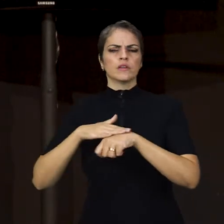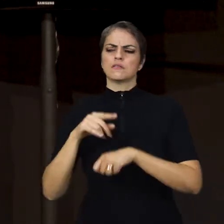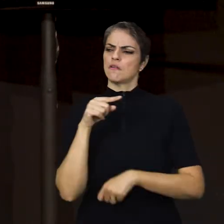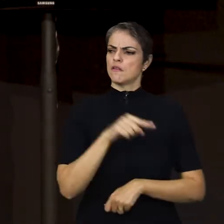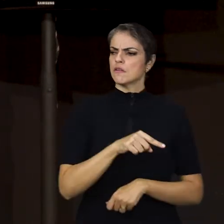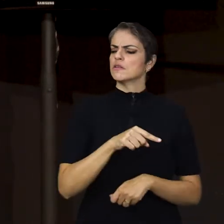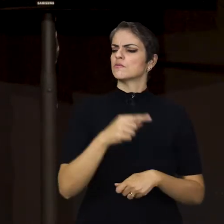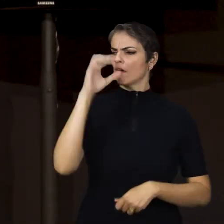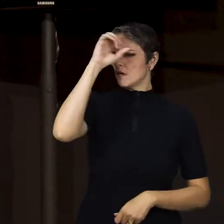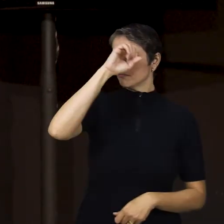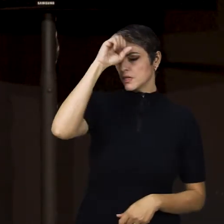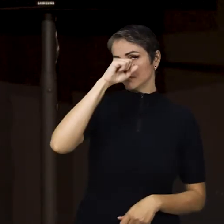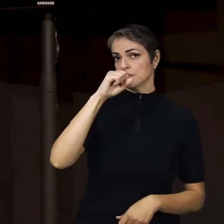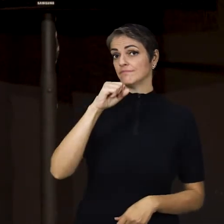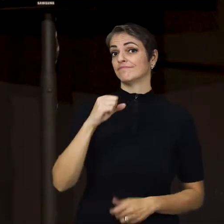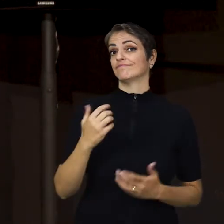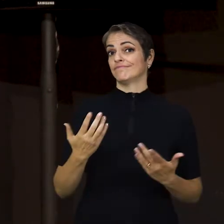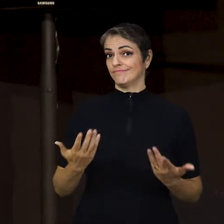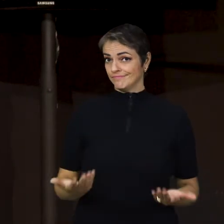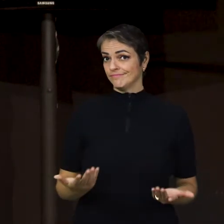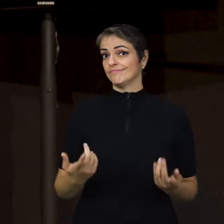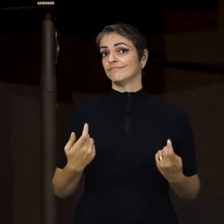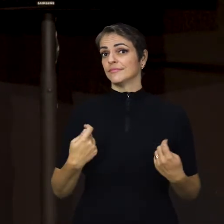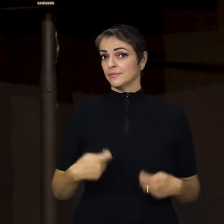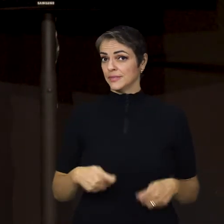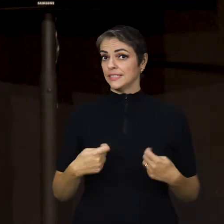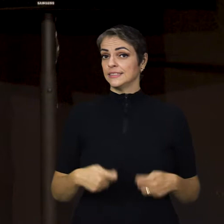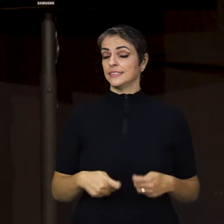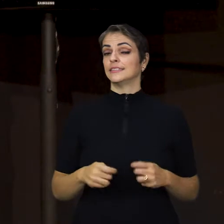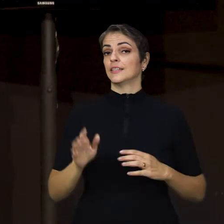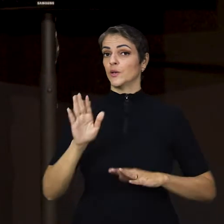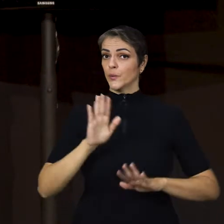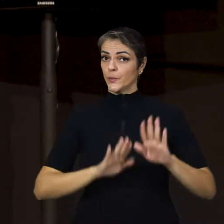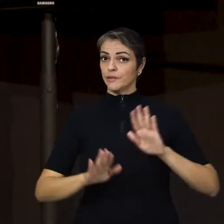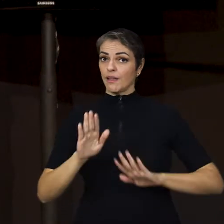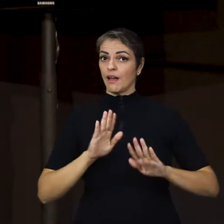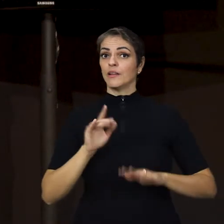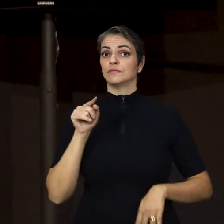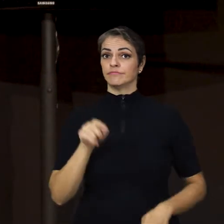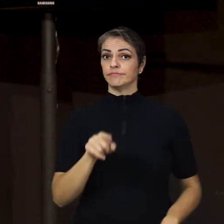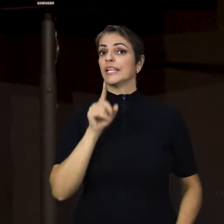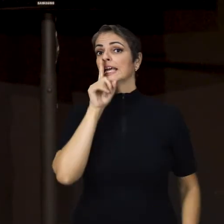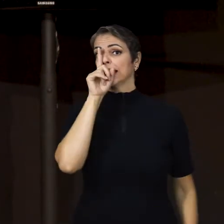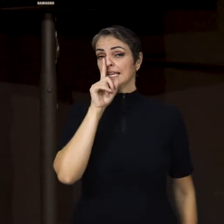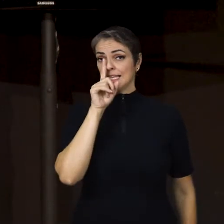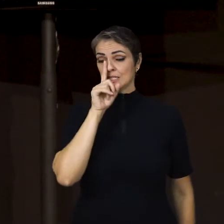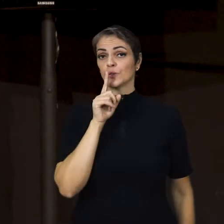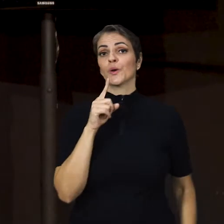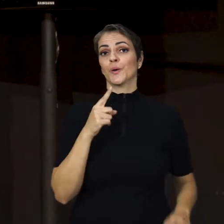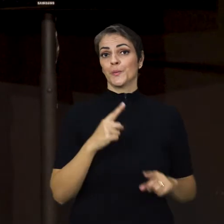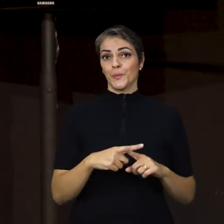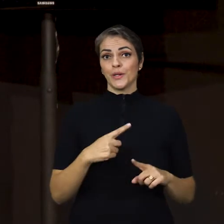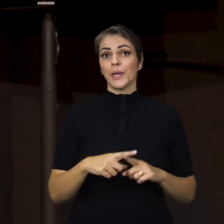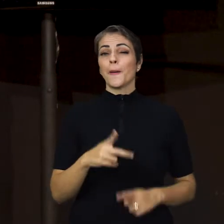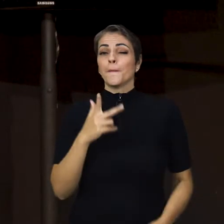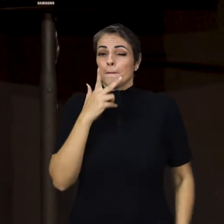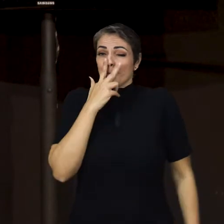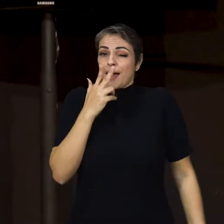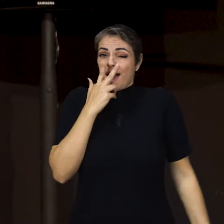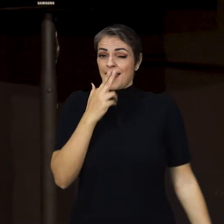lá, nós temos uma inclinação, eu pelo menos tenho, não sei você, de querer